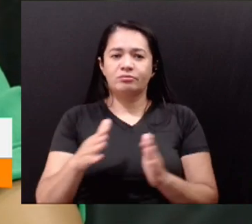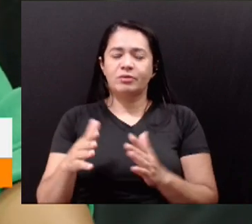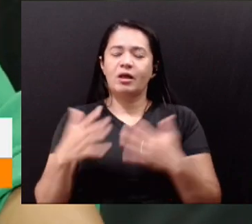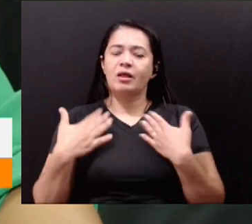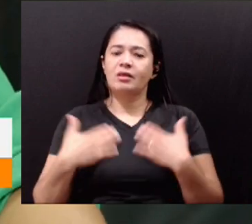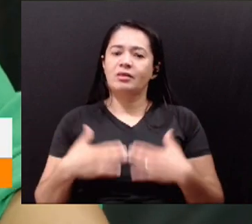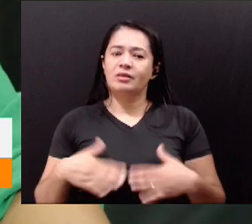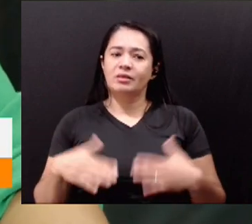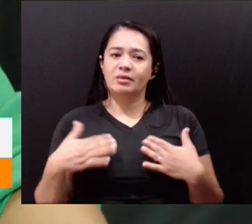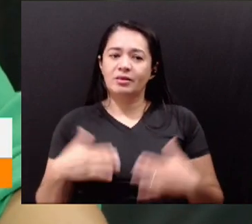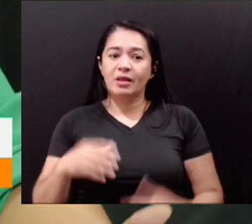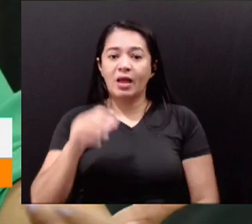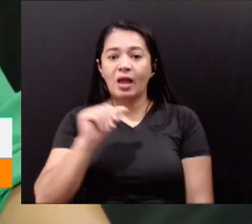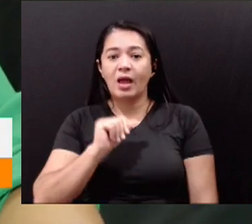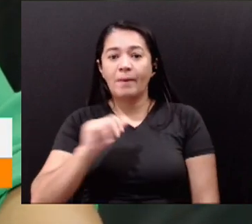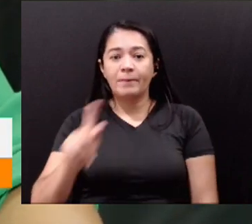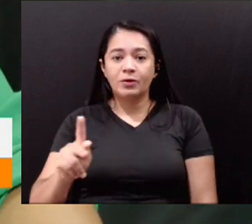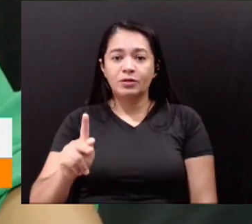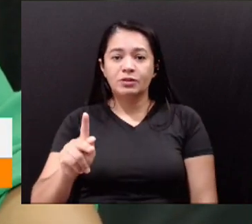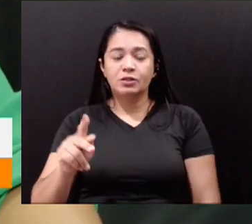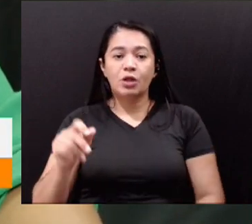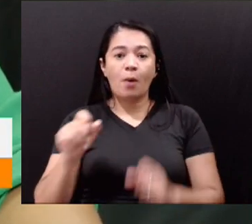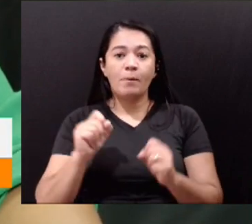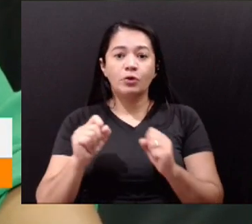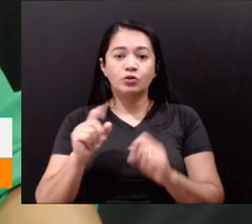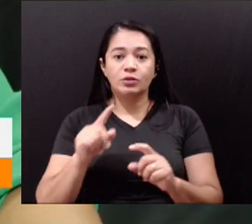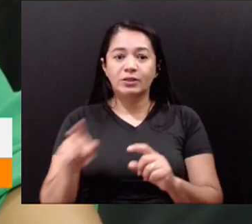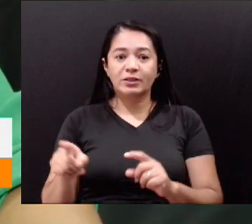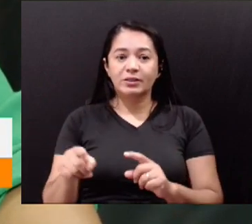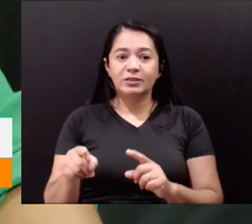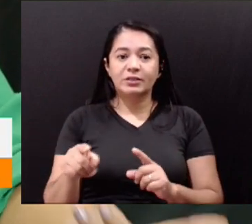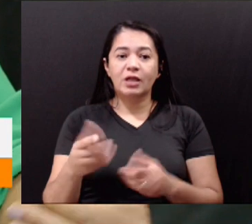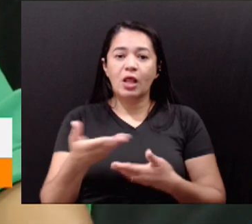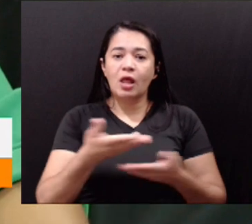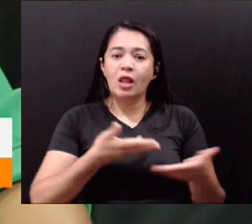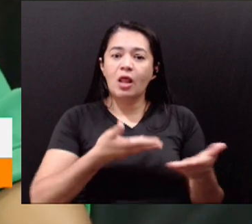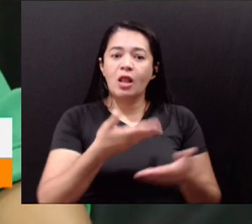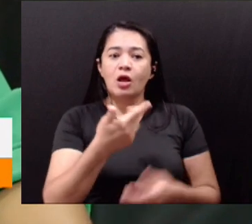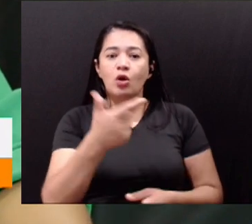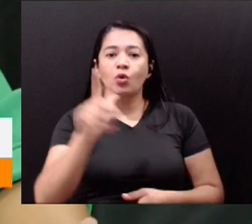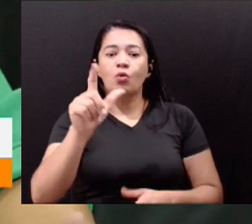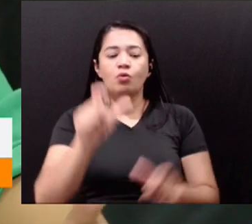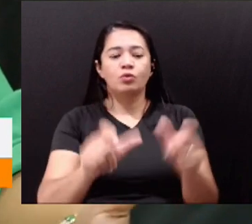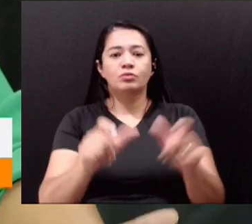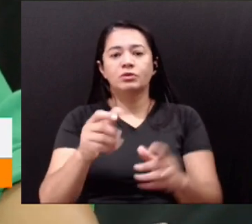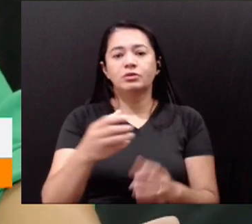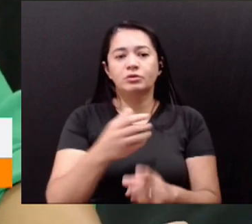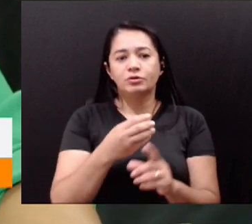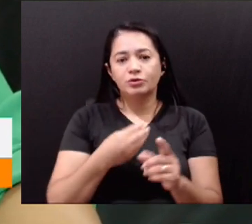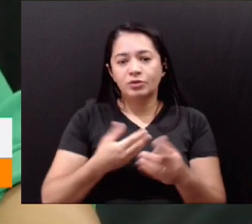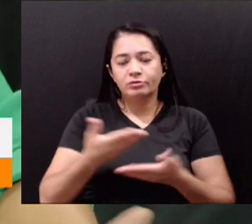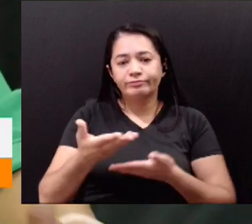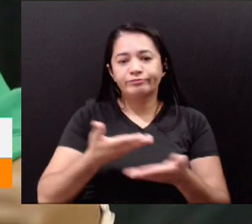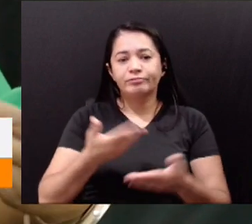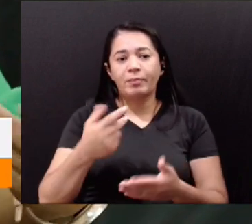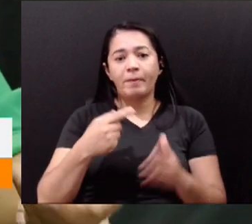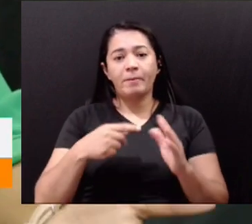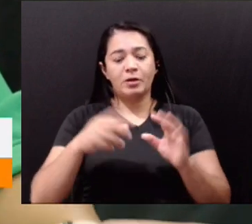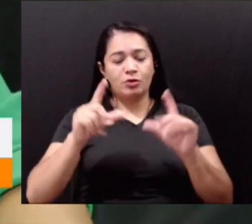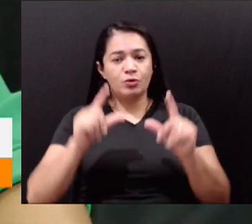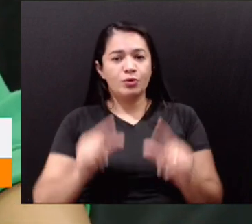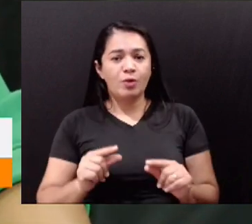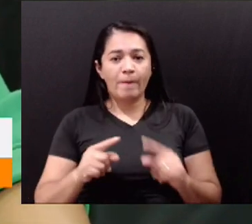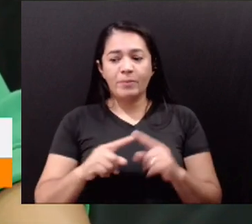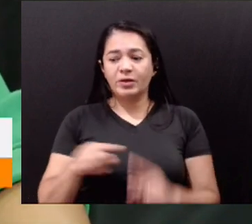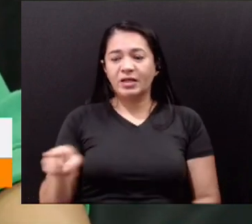aposentadoria pode fazer com que a pessoa conviva menos com outras pessoas, então é importante ficar atento. Essa pessoa pode até passar muito tempo